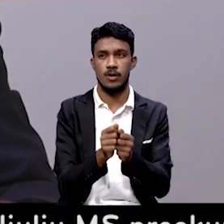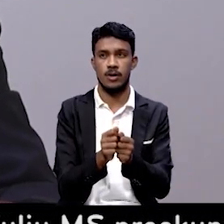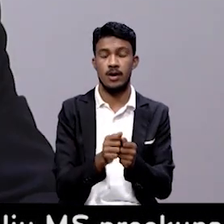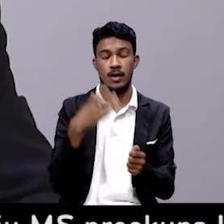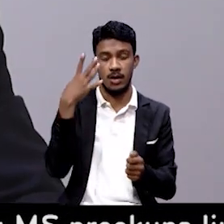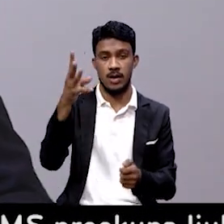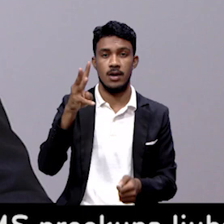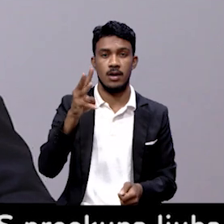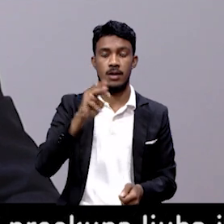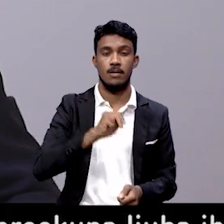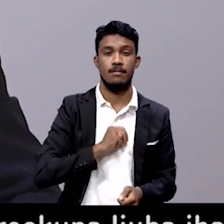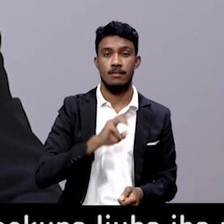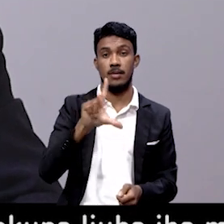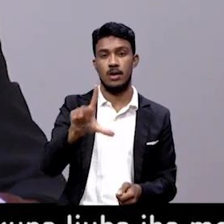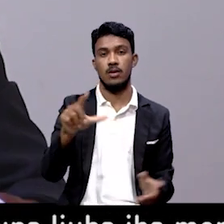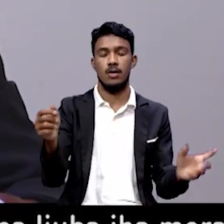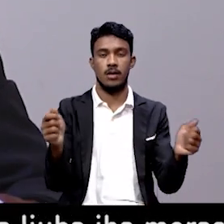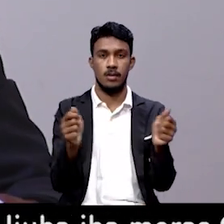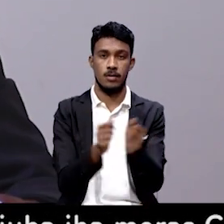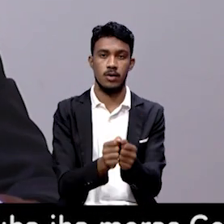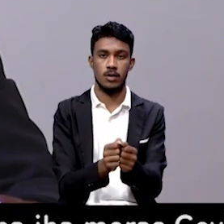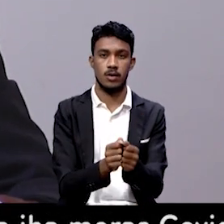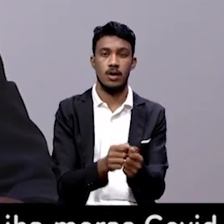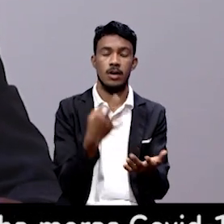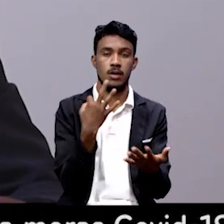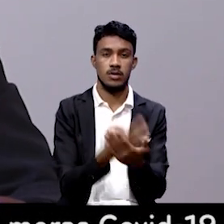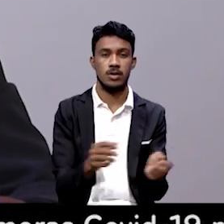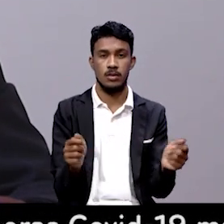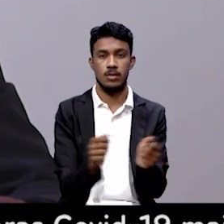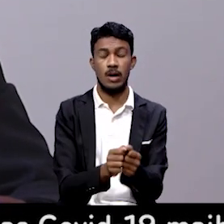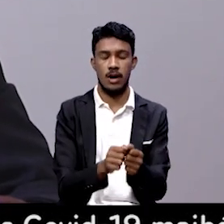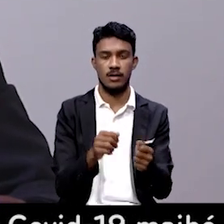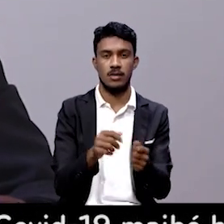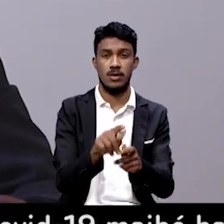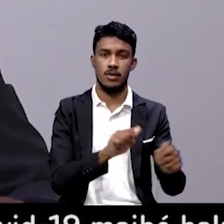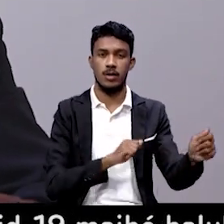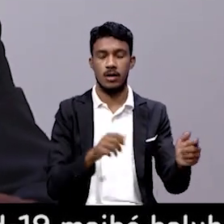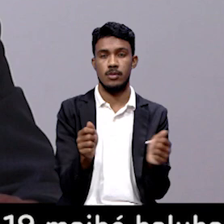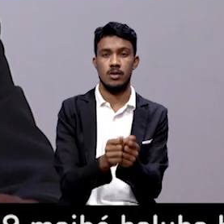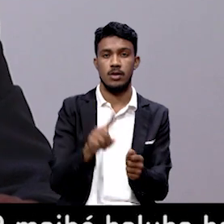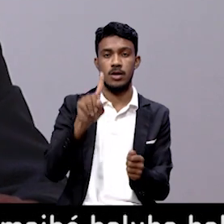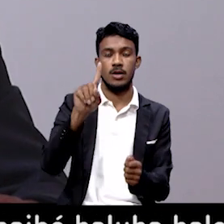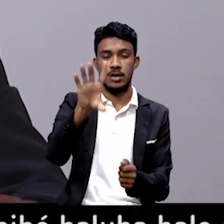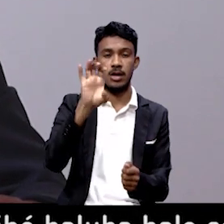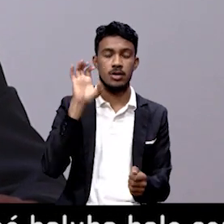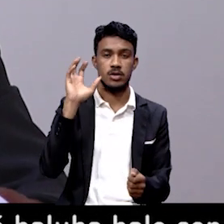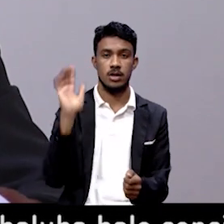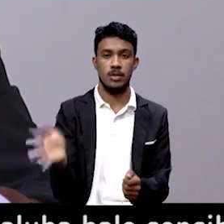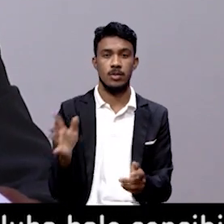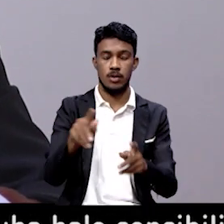Malua, né? Por volta, né? Será que pool meter em uma? Né? O orçamento por volta de 200 mil dólares